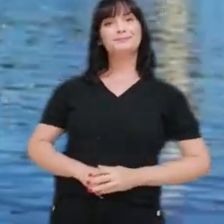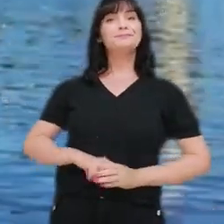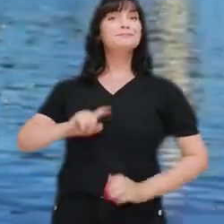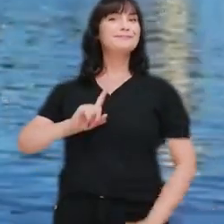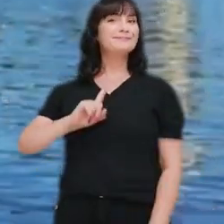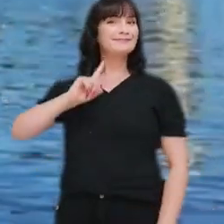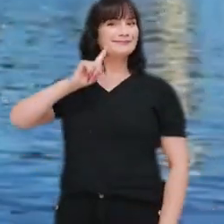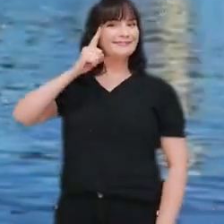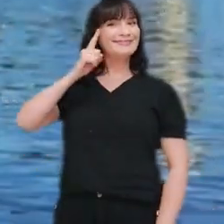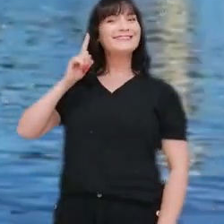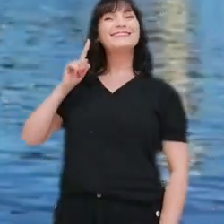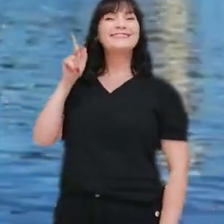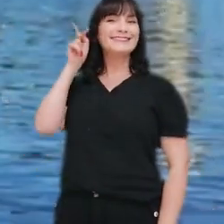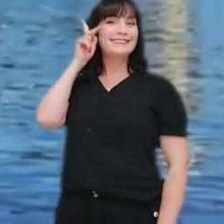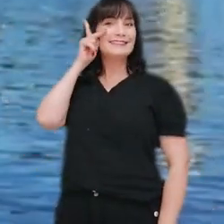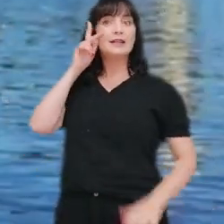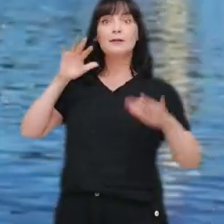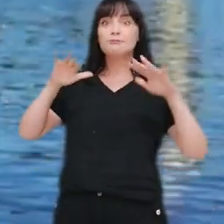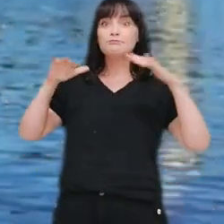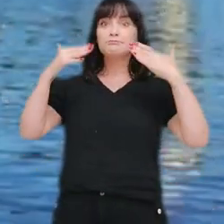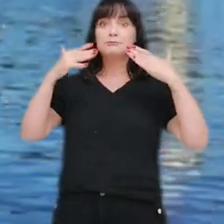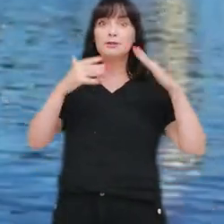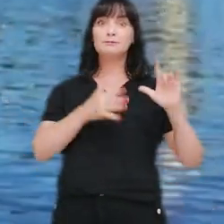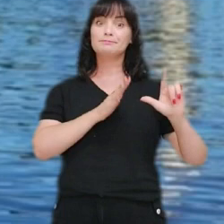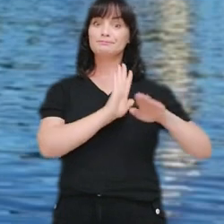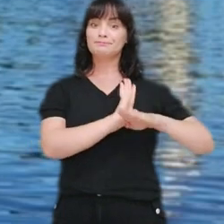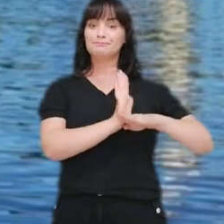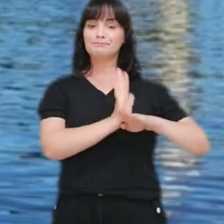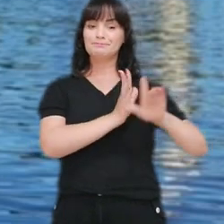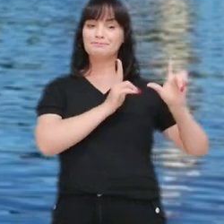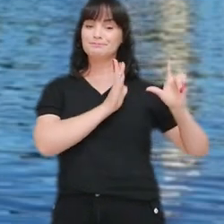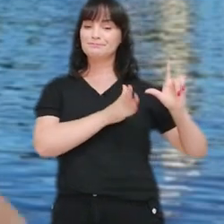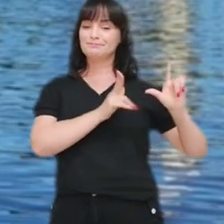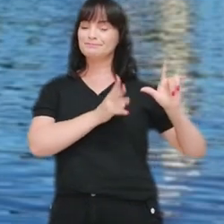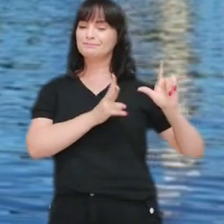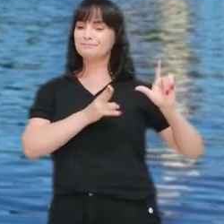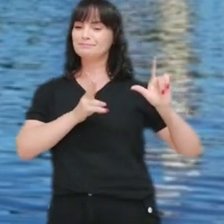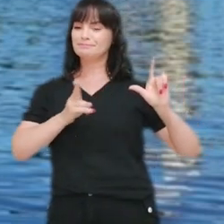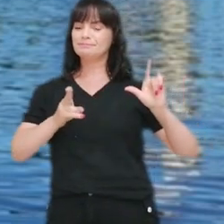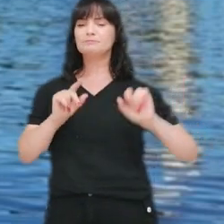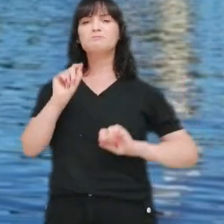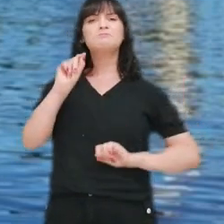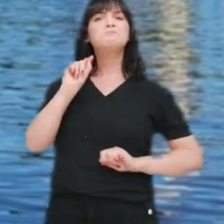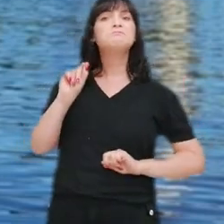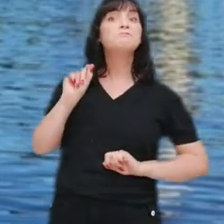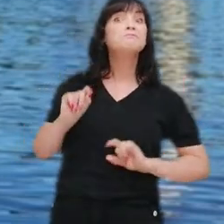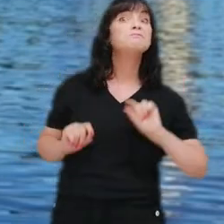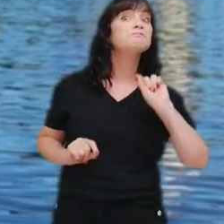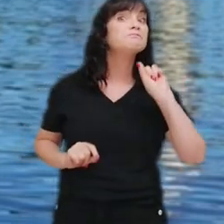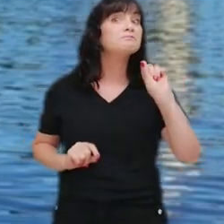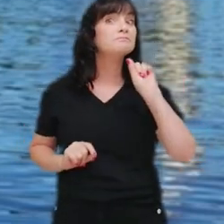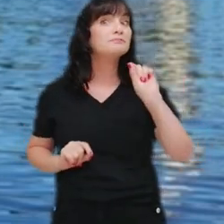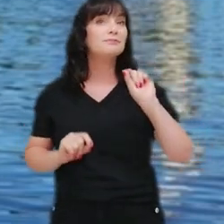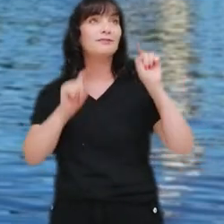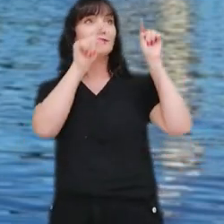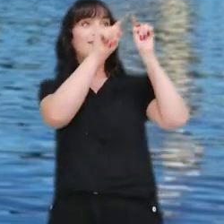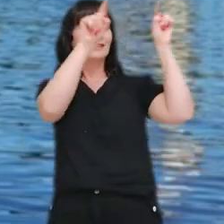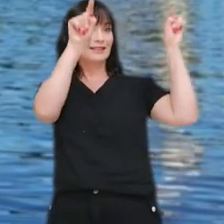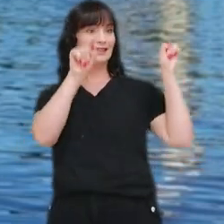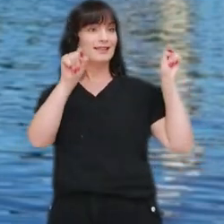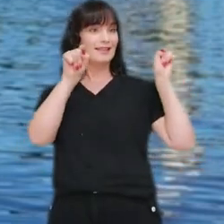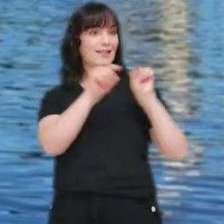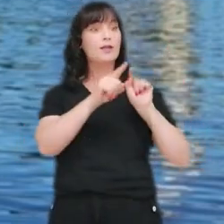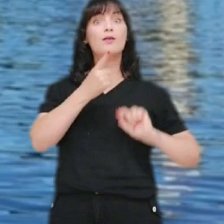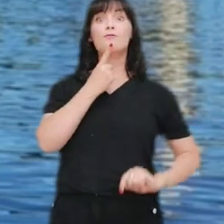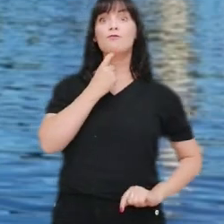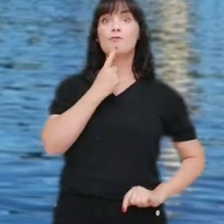Yes, Kate! Se liga nesse quiz bem londrinense! O que é o que é? Retângulo vermelho,